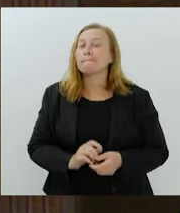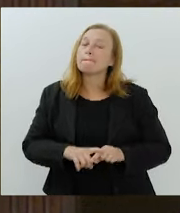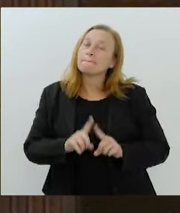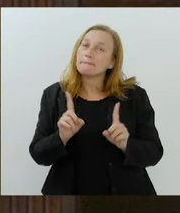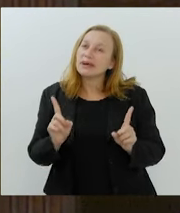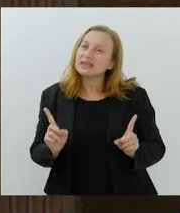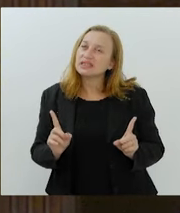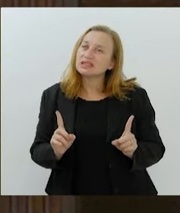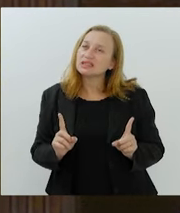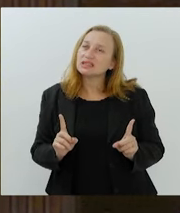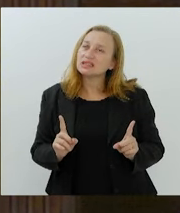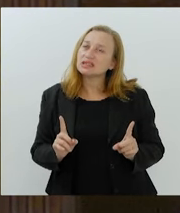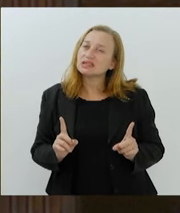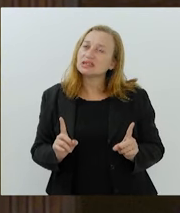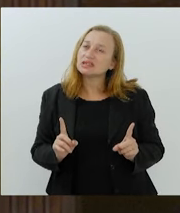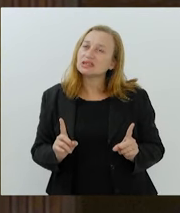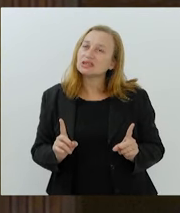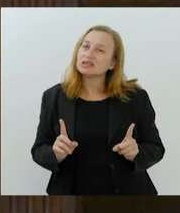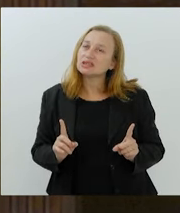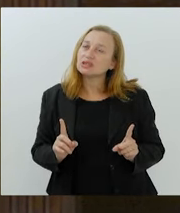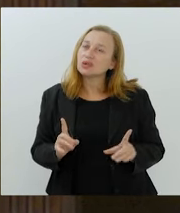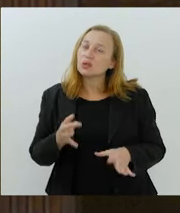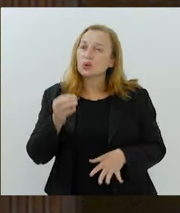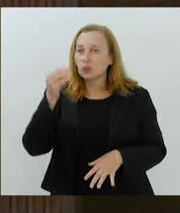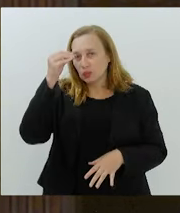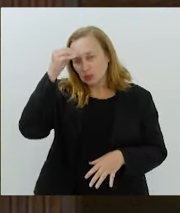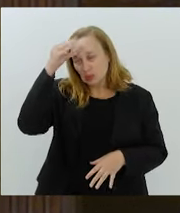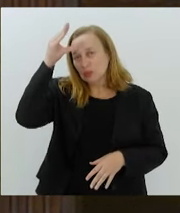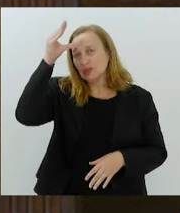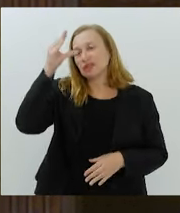mas do conhecimento.